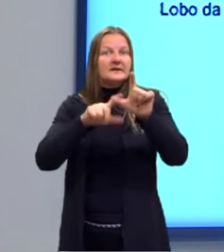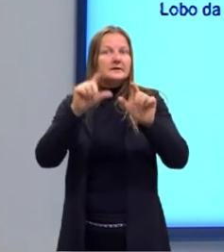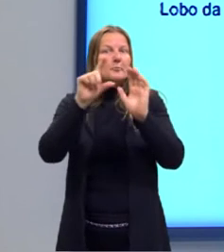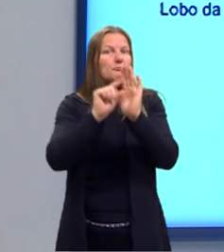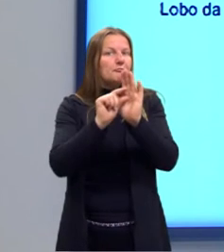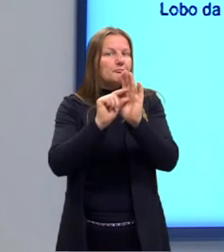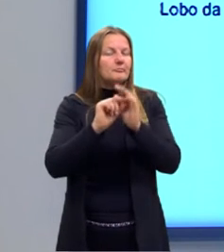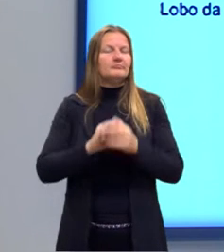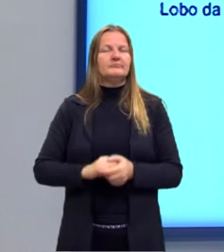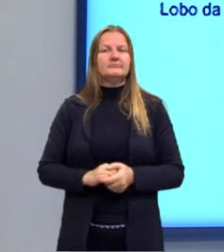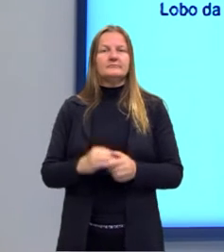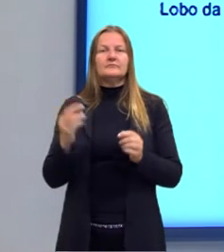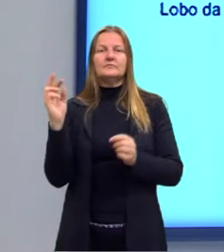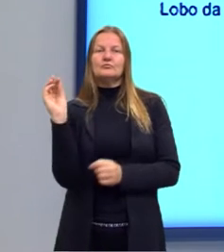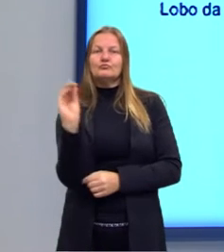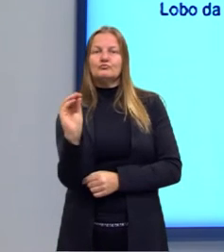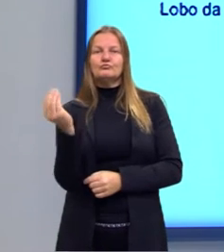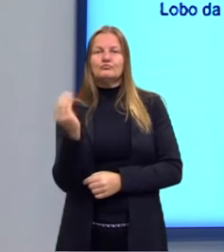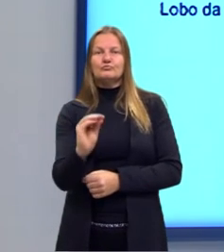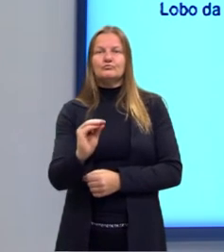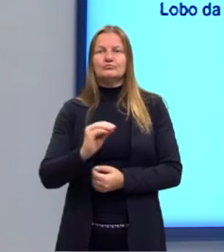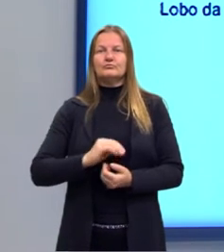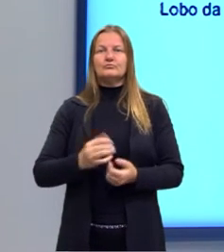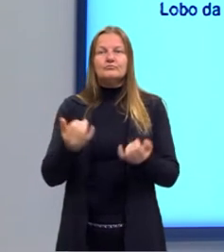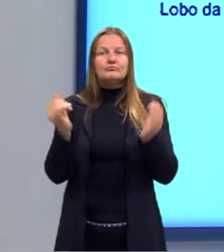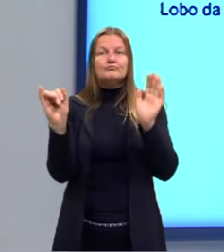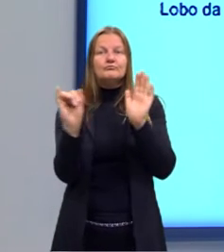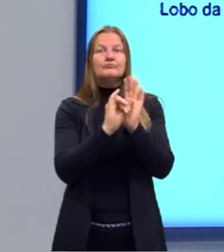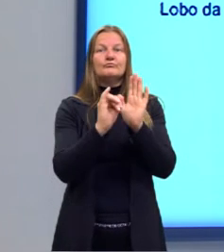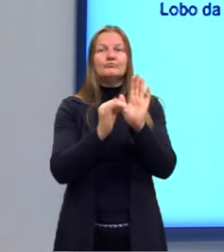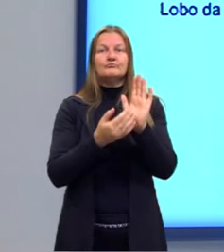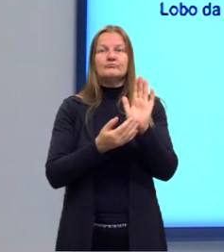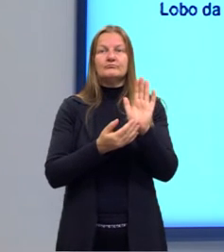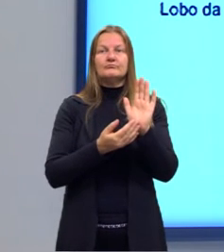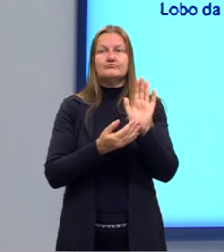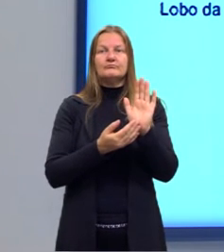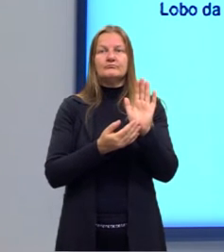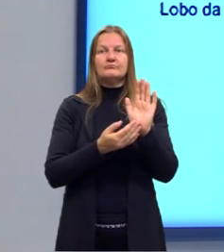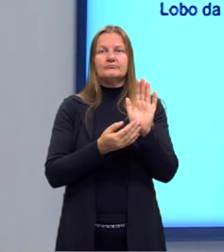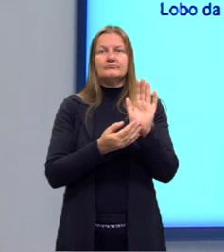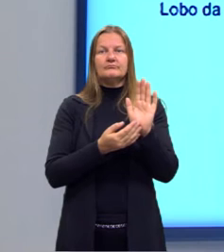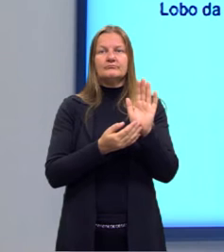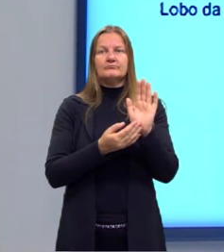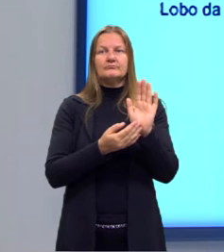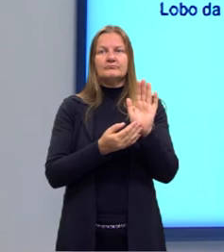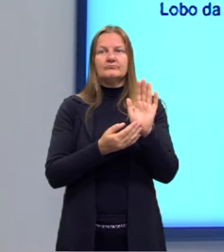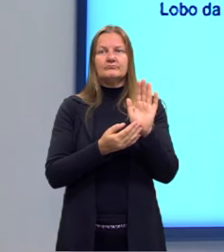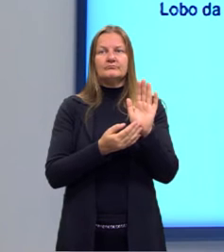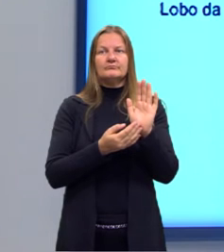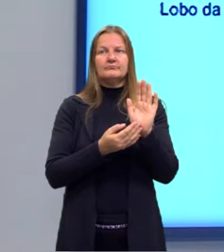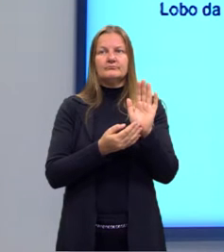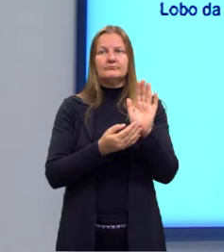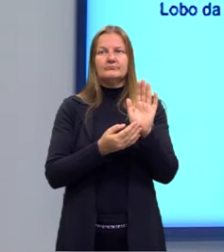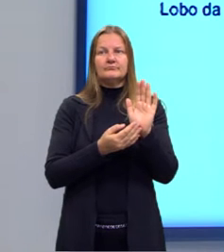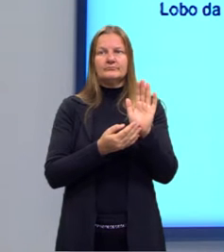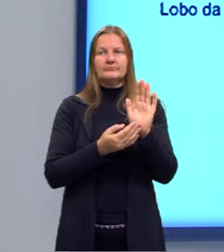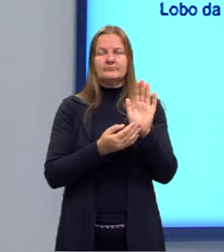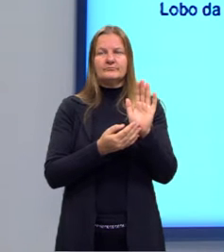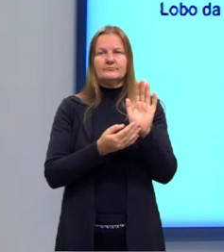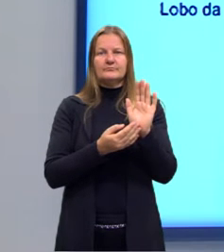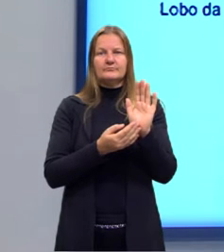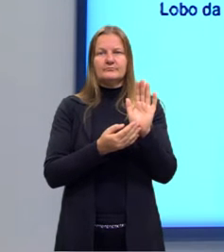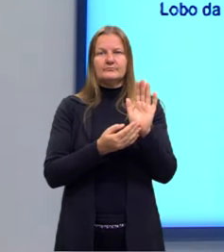podemos colocar neles lá identificar ele só aqui Então observa não era drama eles